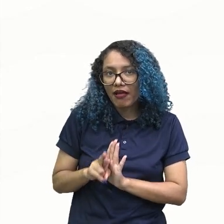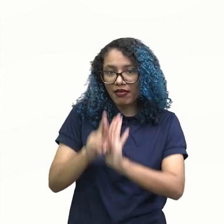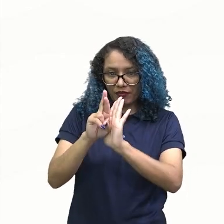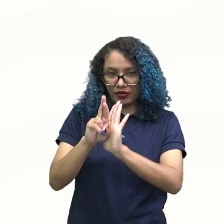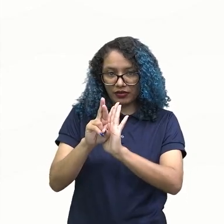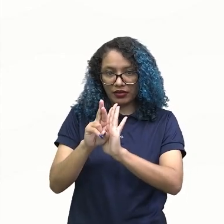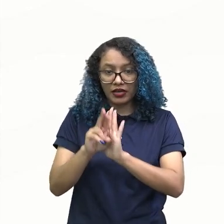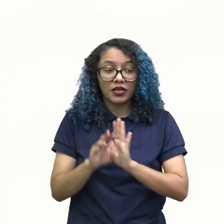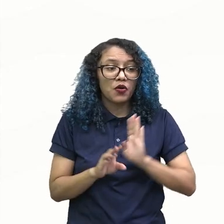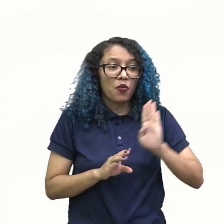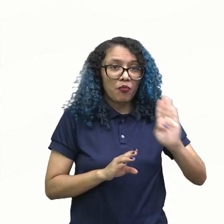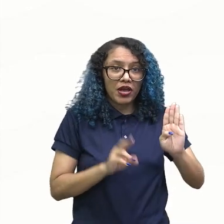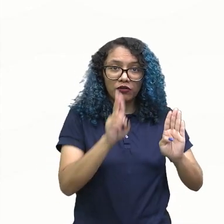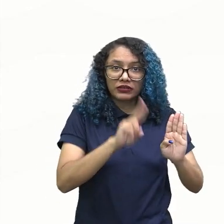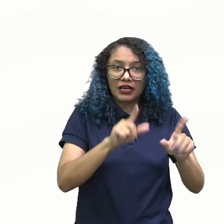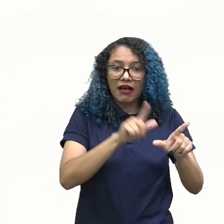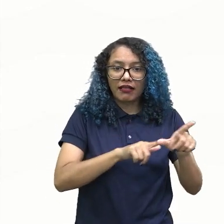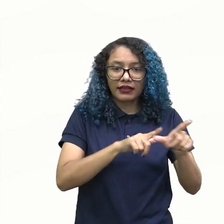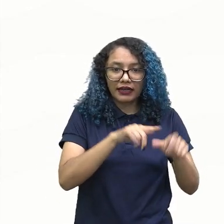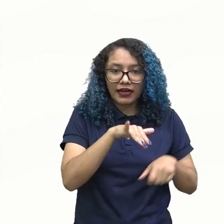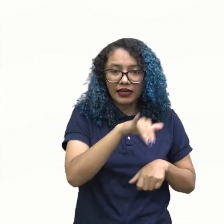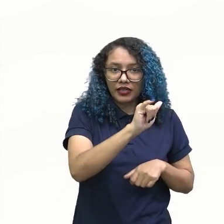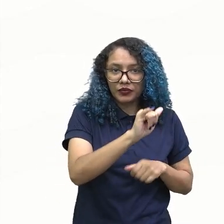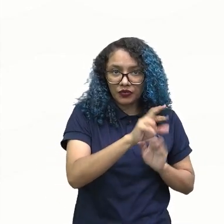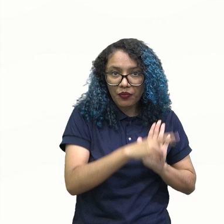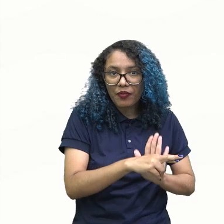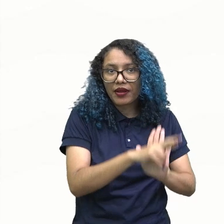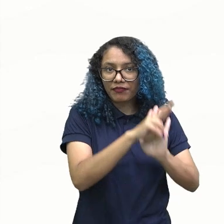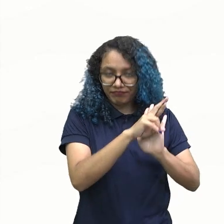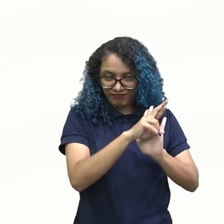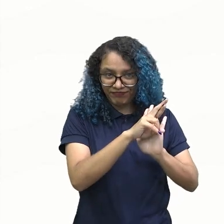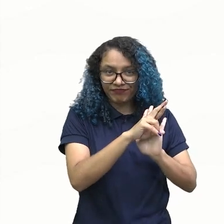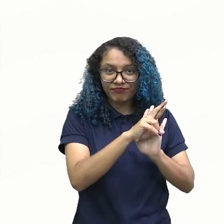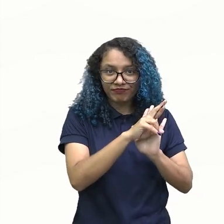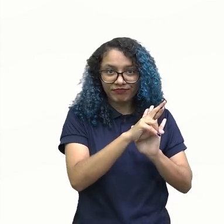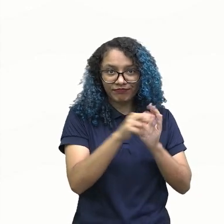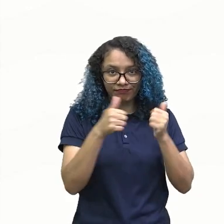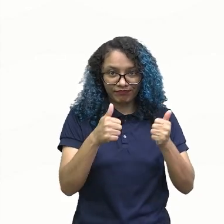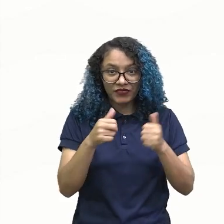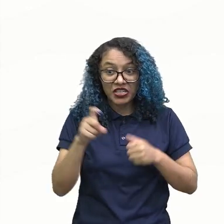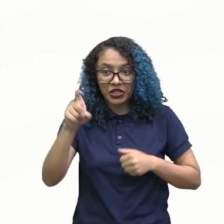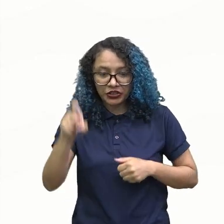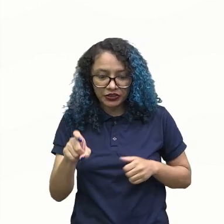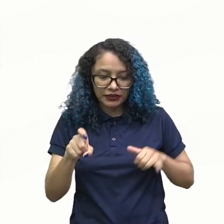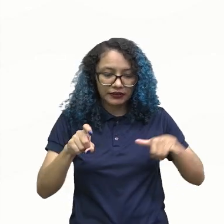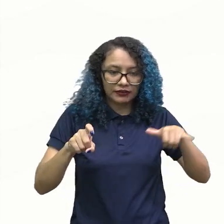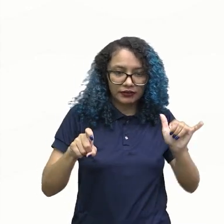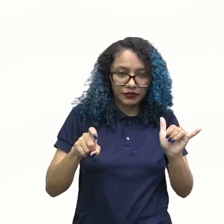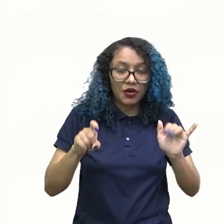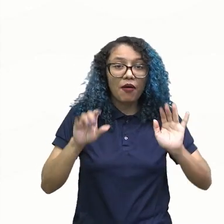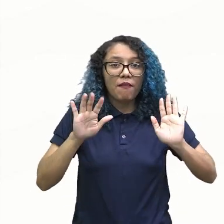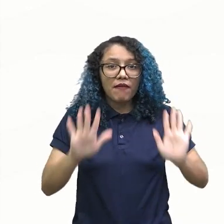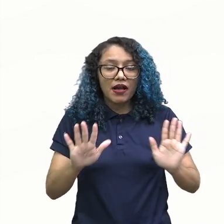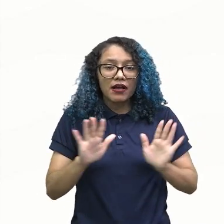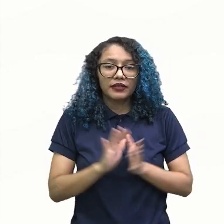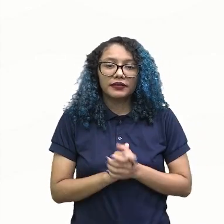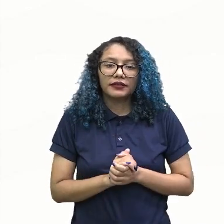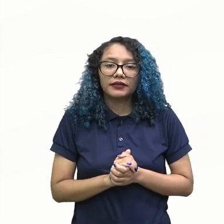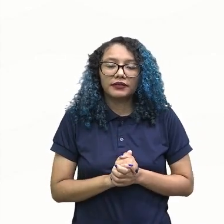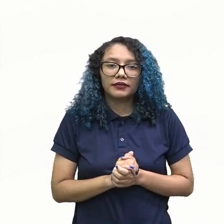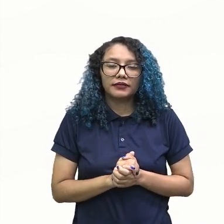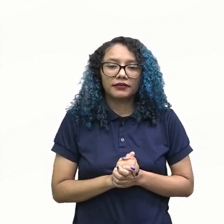de B, eles serão chamados de y. Mas há algo que, enquanto aluno, às vezes a gente costuma